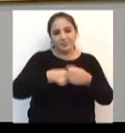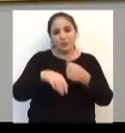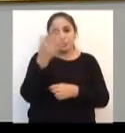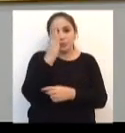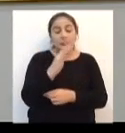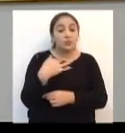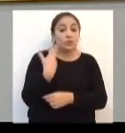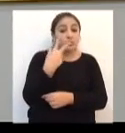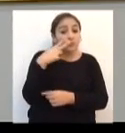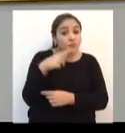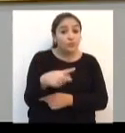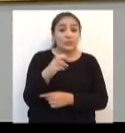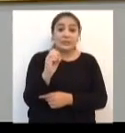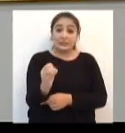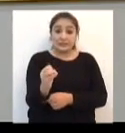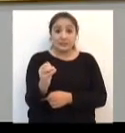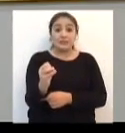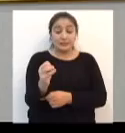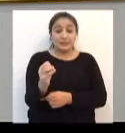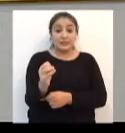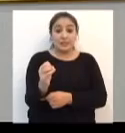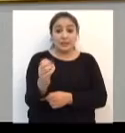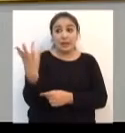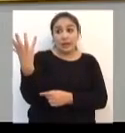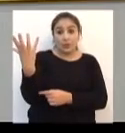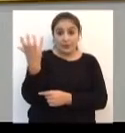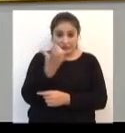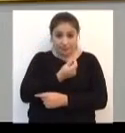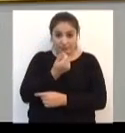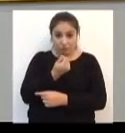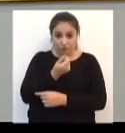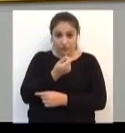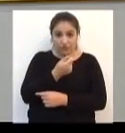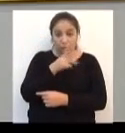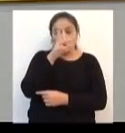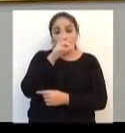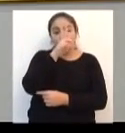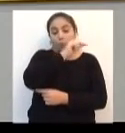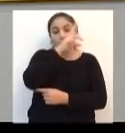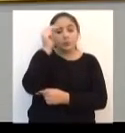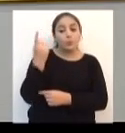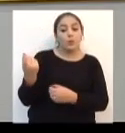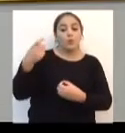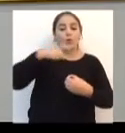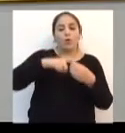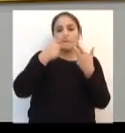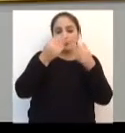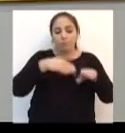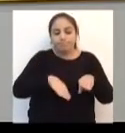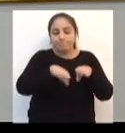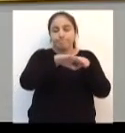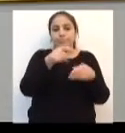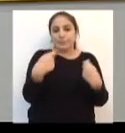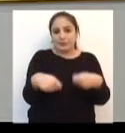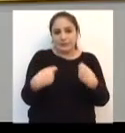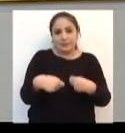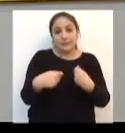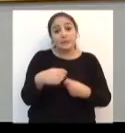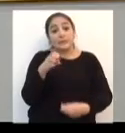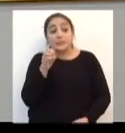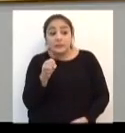ver se a arrecadação do município volta aos patamares que precisa e a partir de qualquer mudança nesse sentido poderá